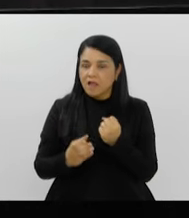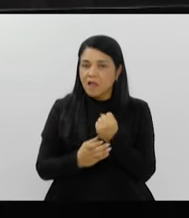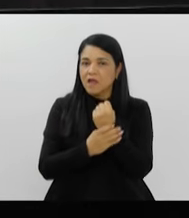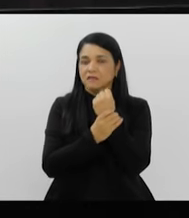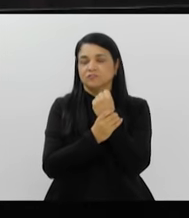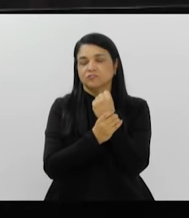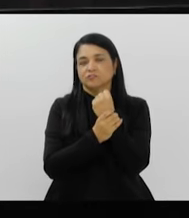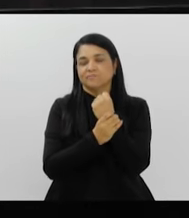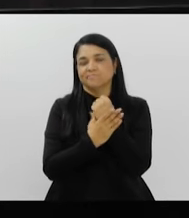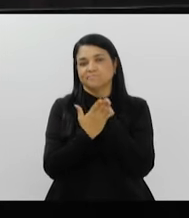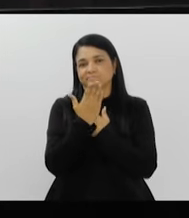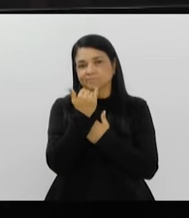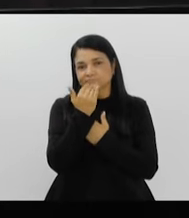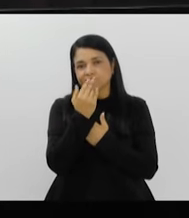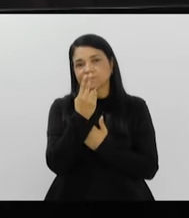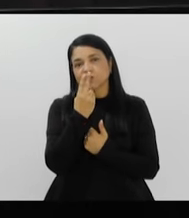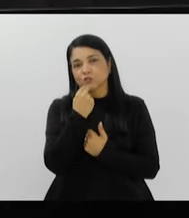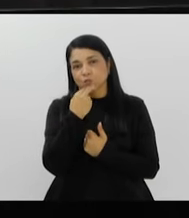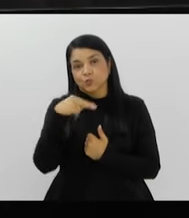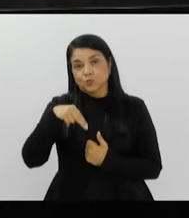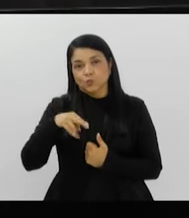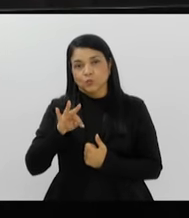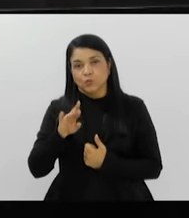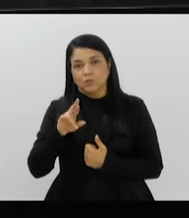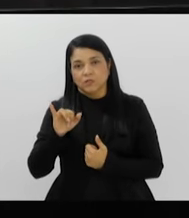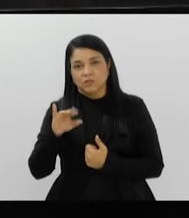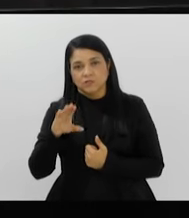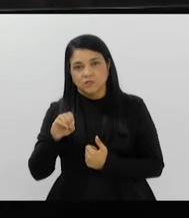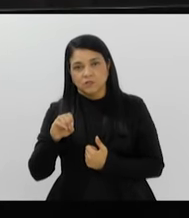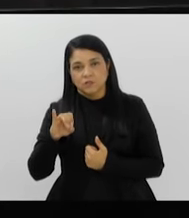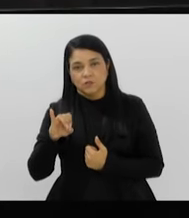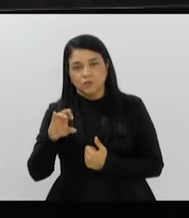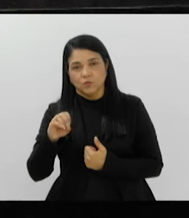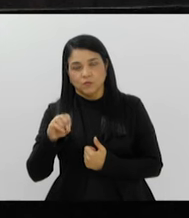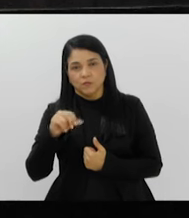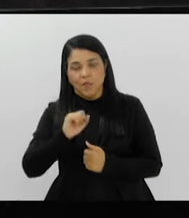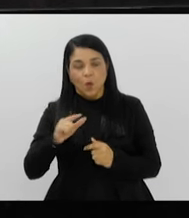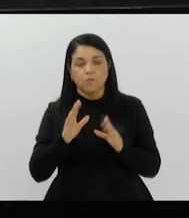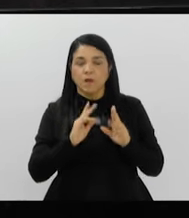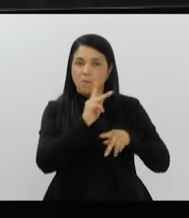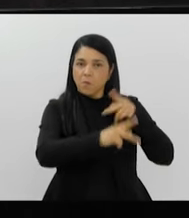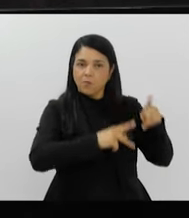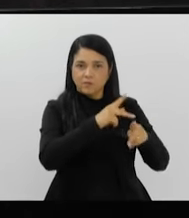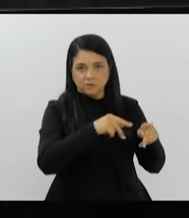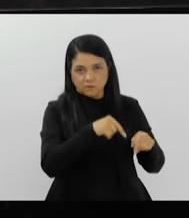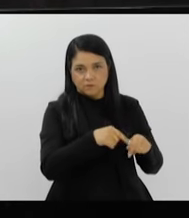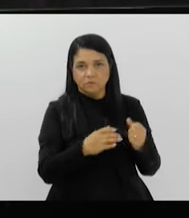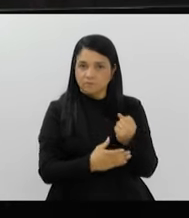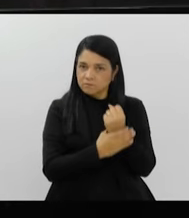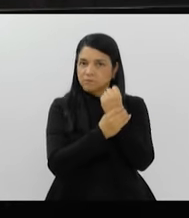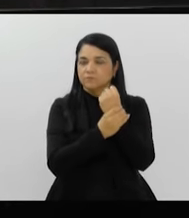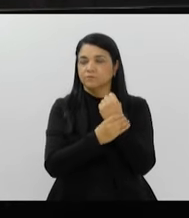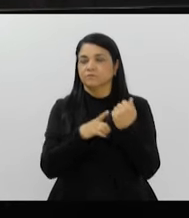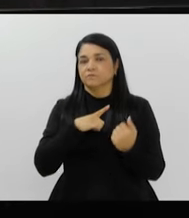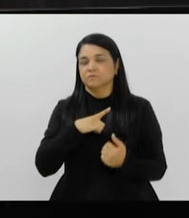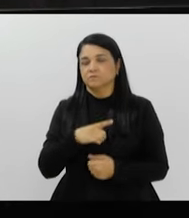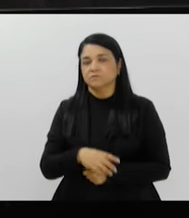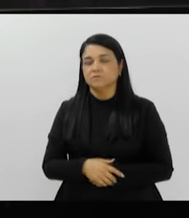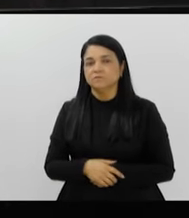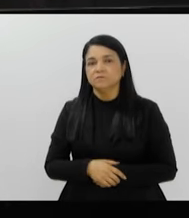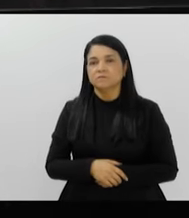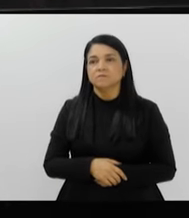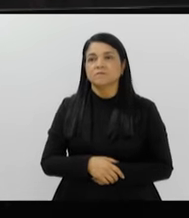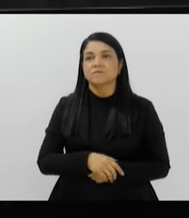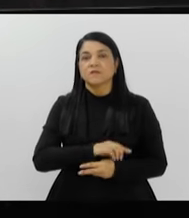da segurança alimentar e nutricional para o conjunto da população. Bom, o segundo tema, presidenta,